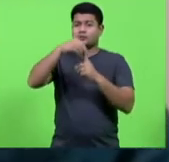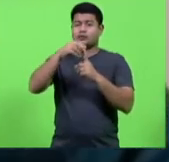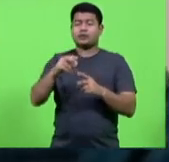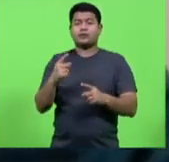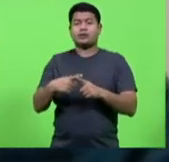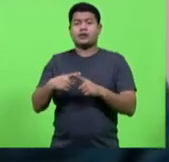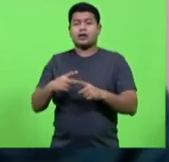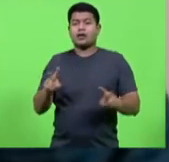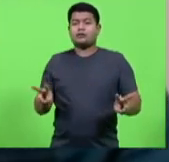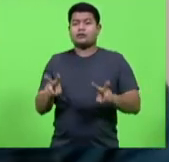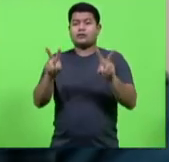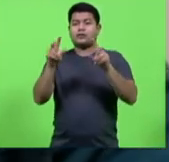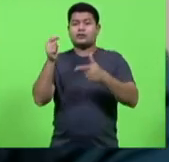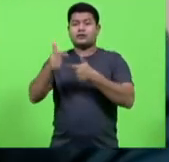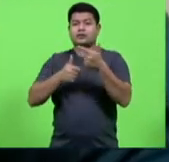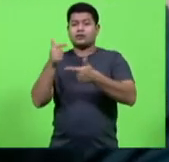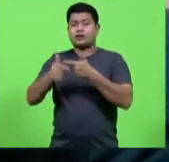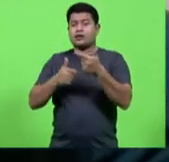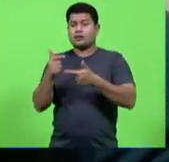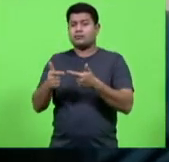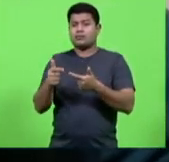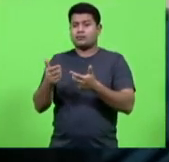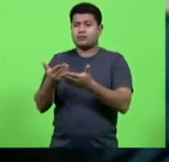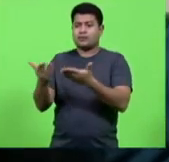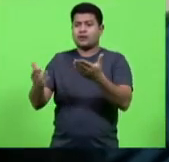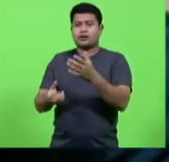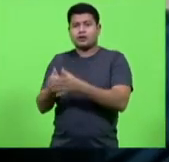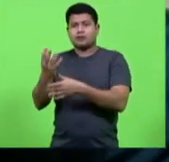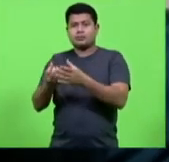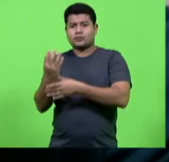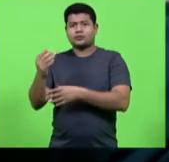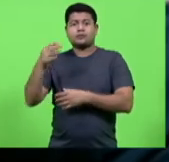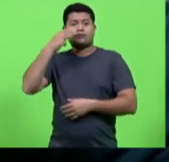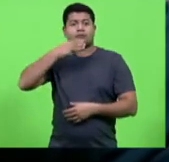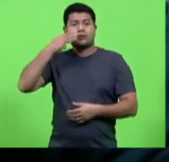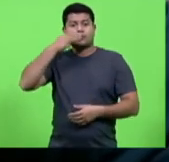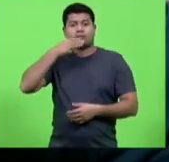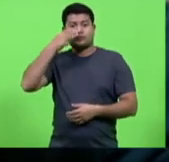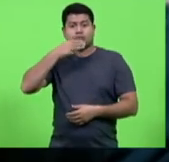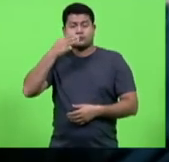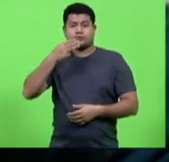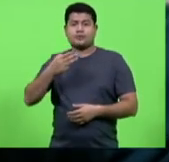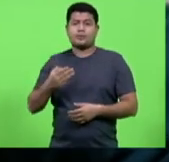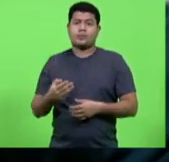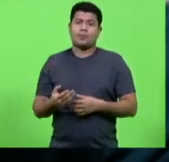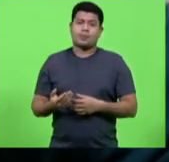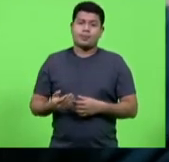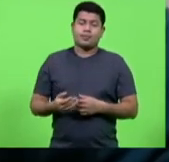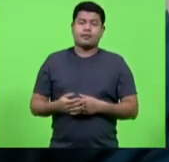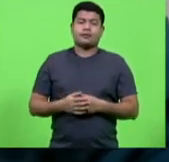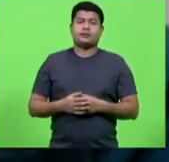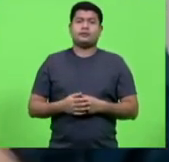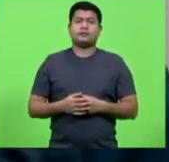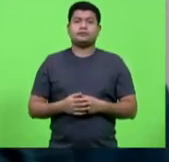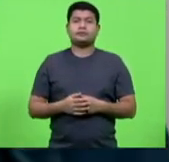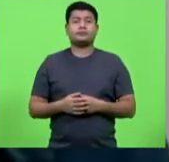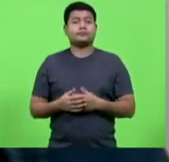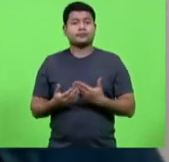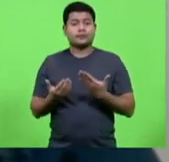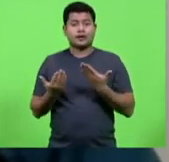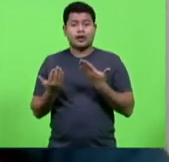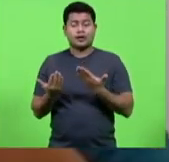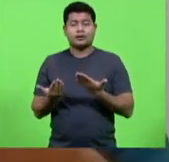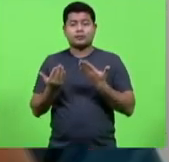o trabalho da apicultura e da meliponicultura catarinense,